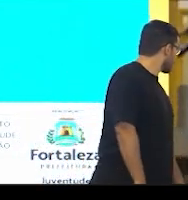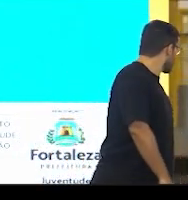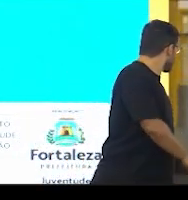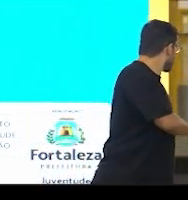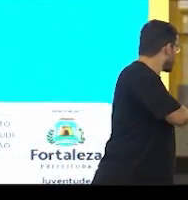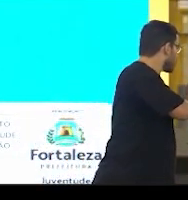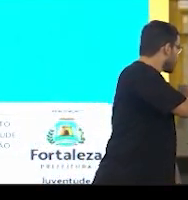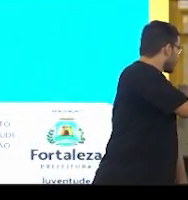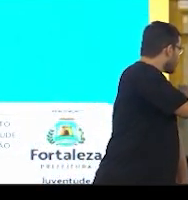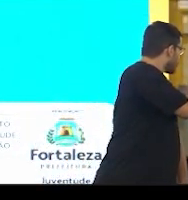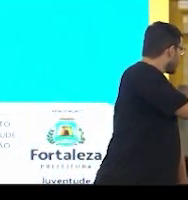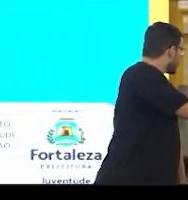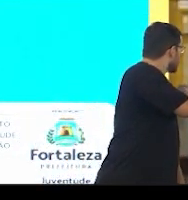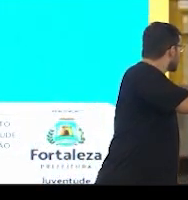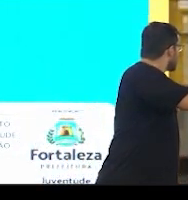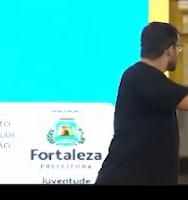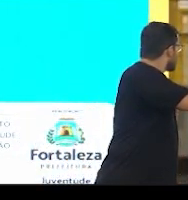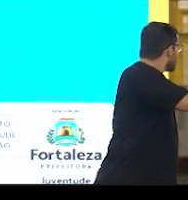Tá vendo?